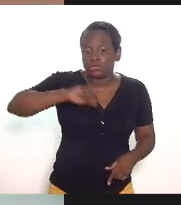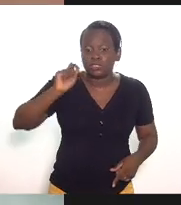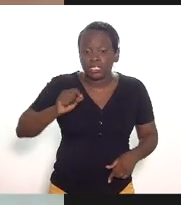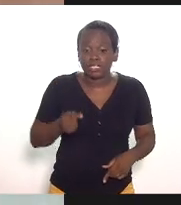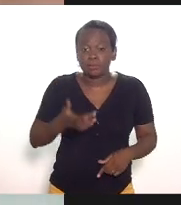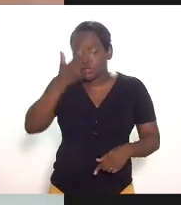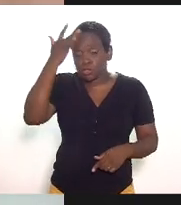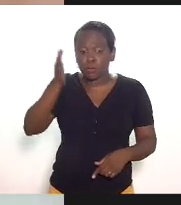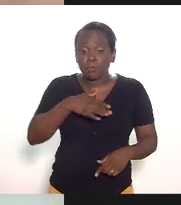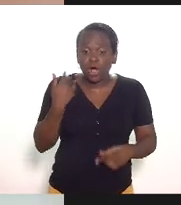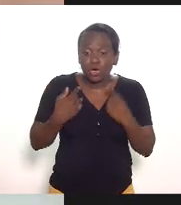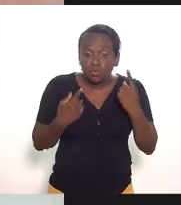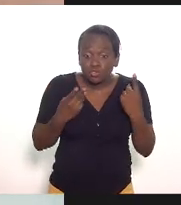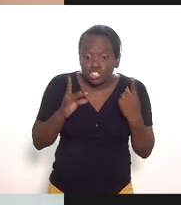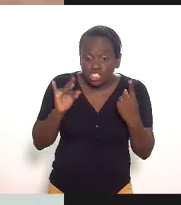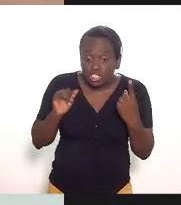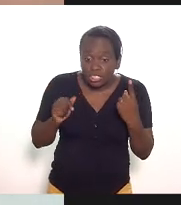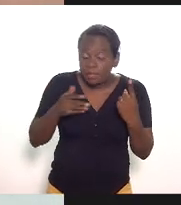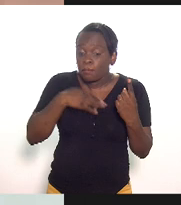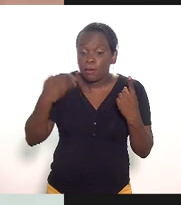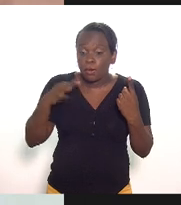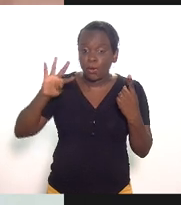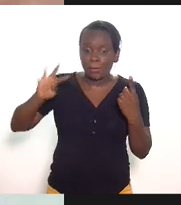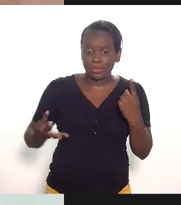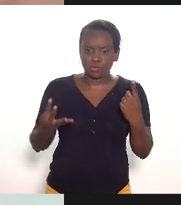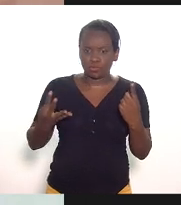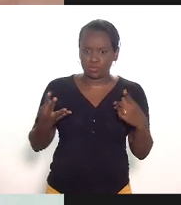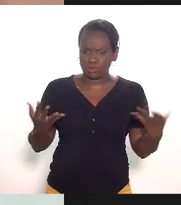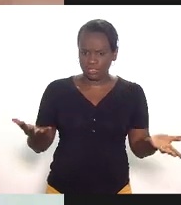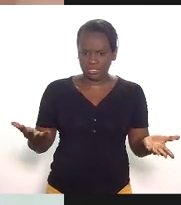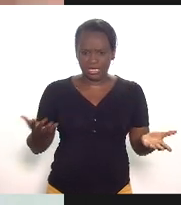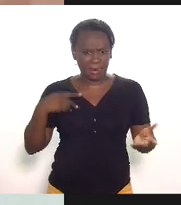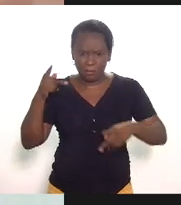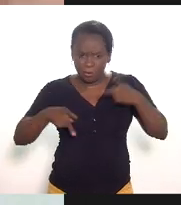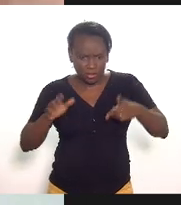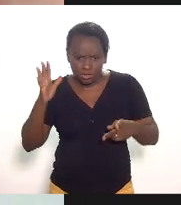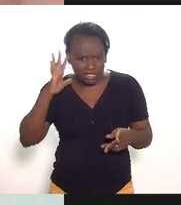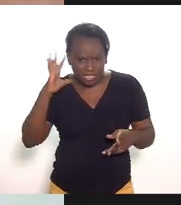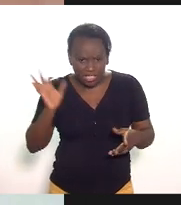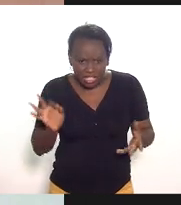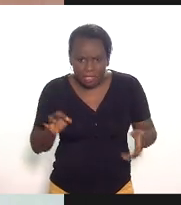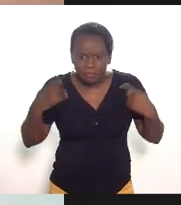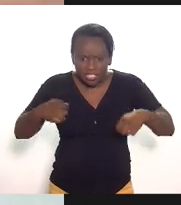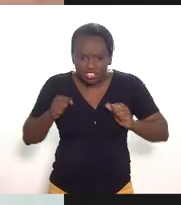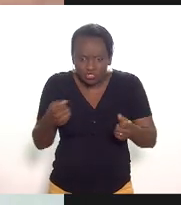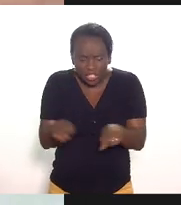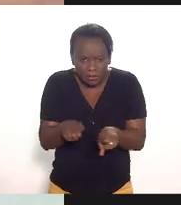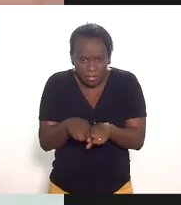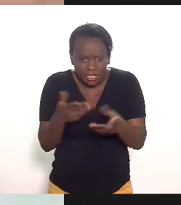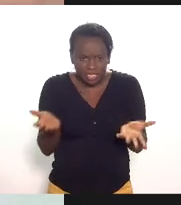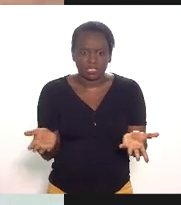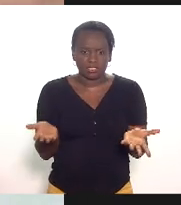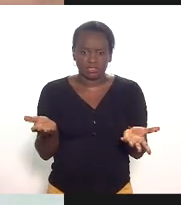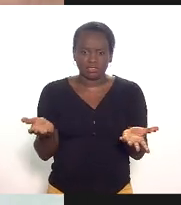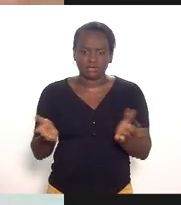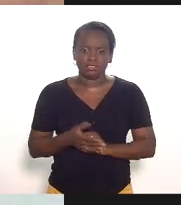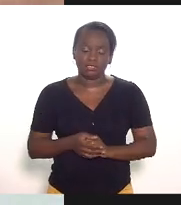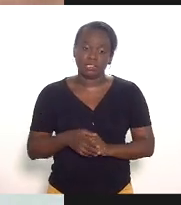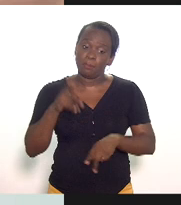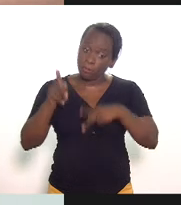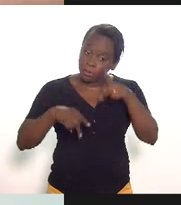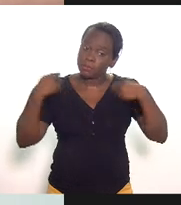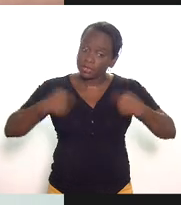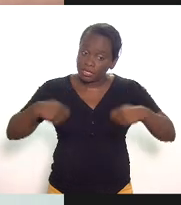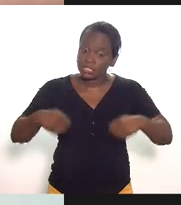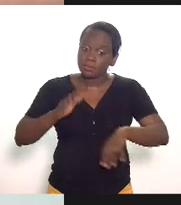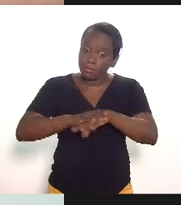4 mil pessoas morrendo por dia. Será que a população não consegue entender que ela também tem que fazer a sua parte? A população